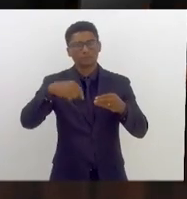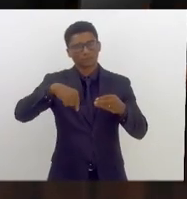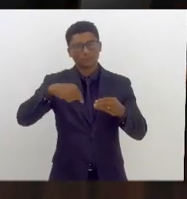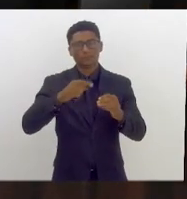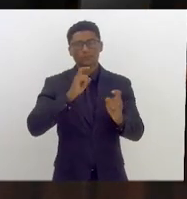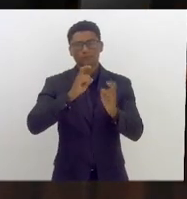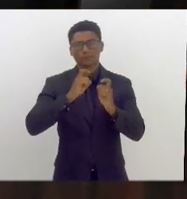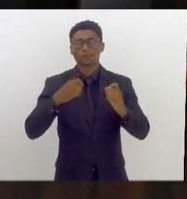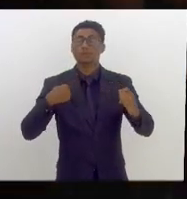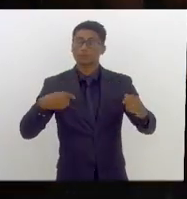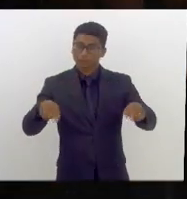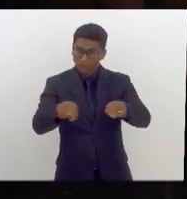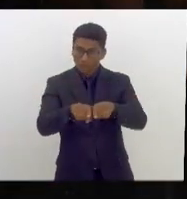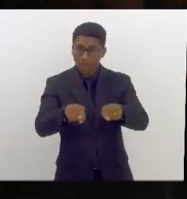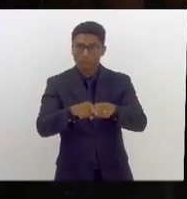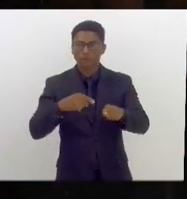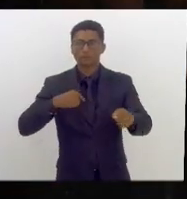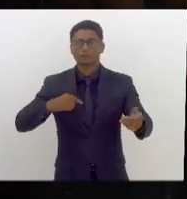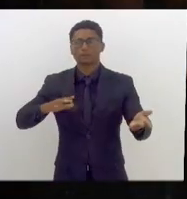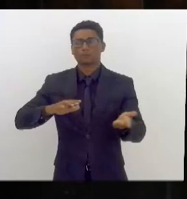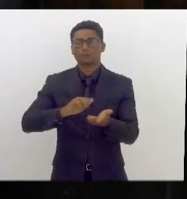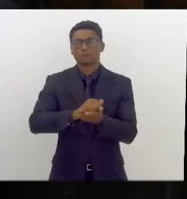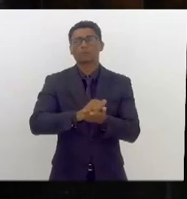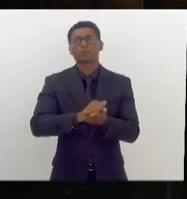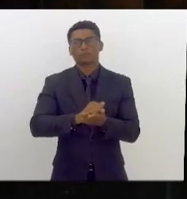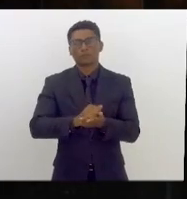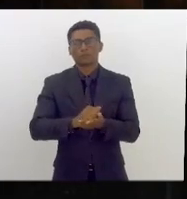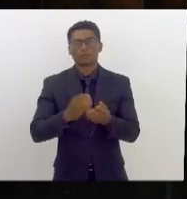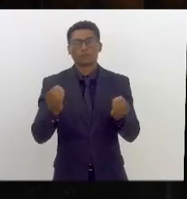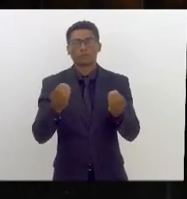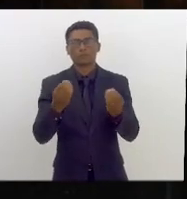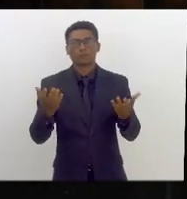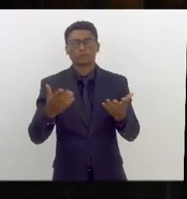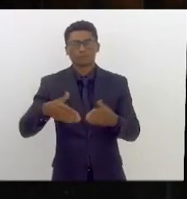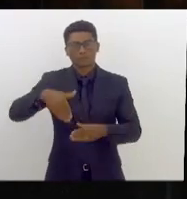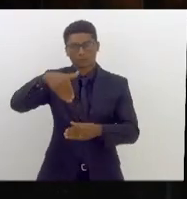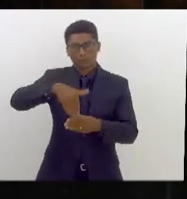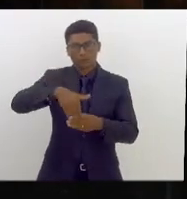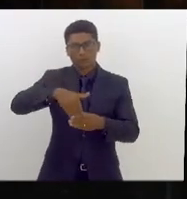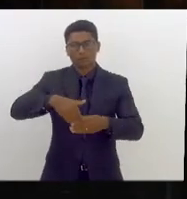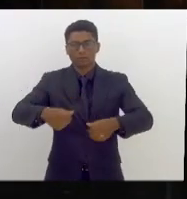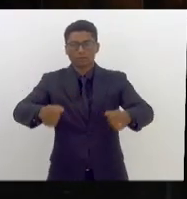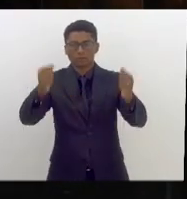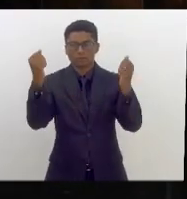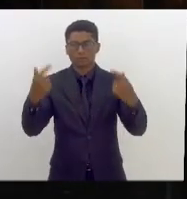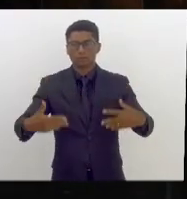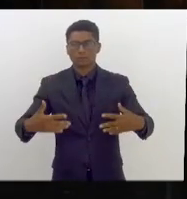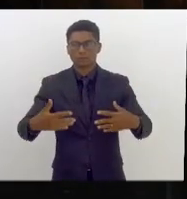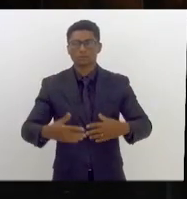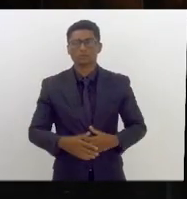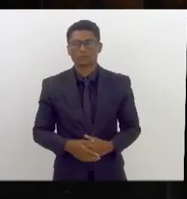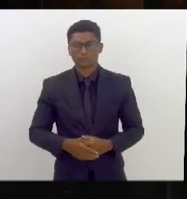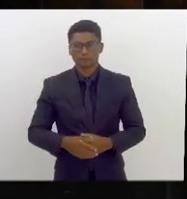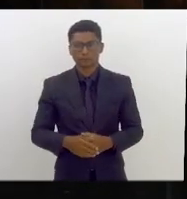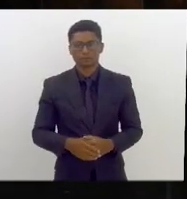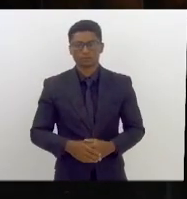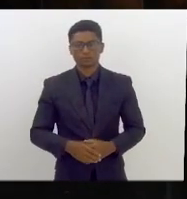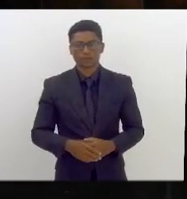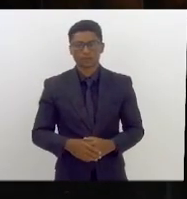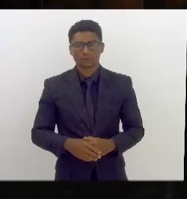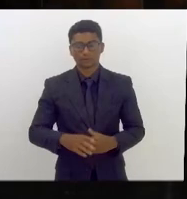também quis me inscrever, fiz questão de me inscrever para fazer a declaração de voto. De ambas